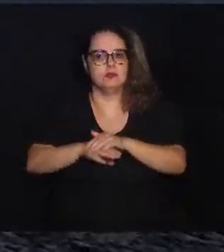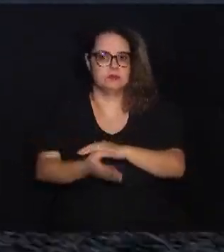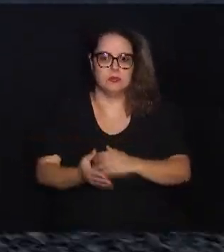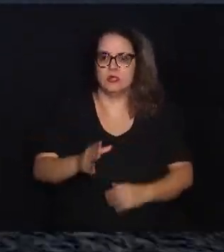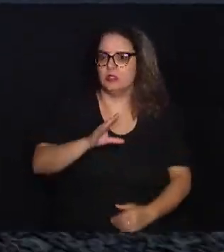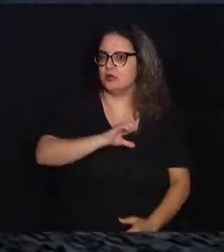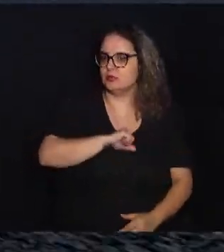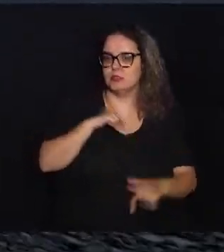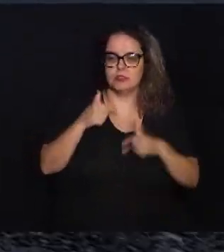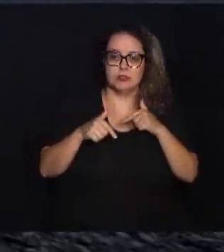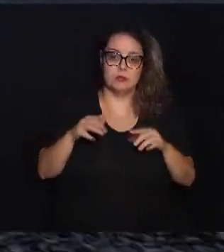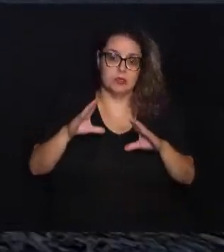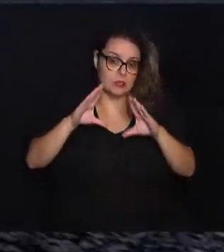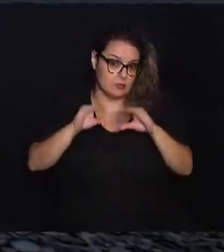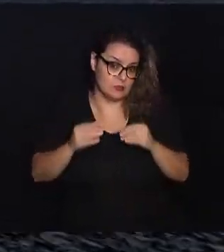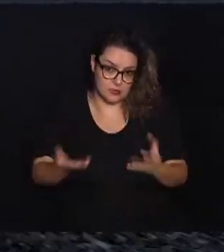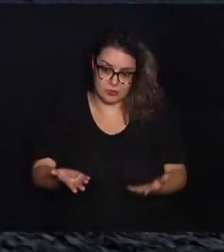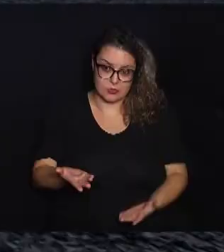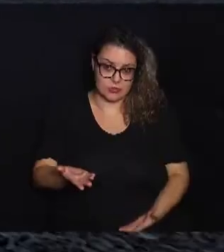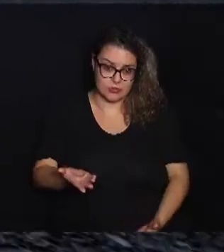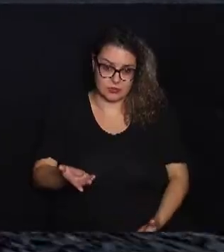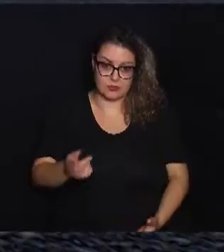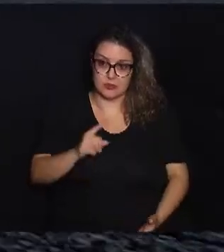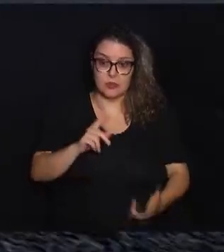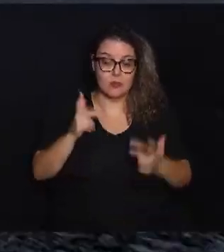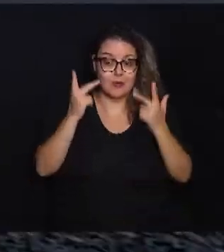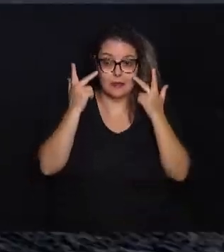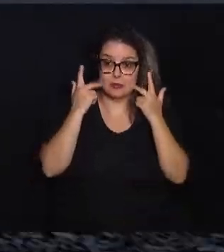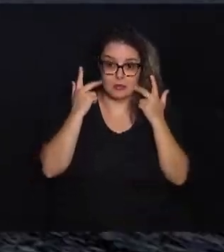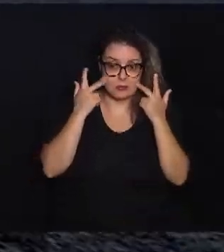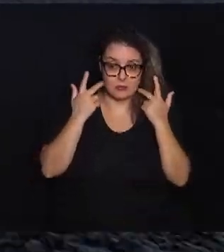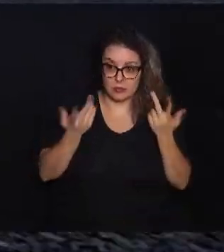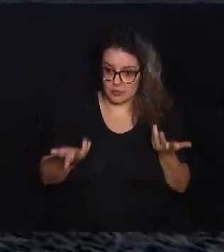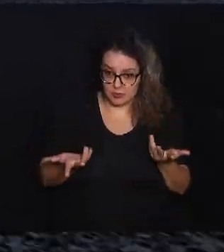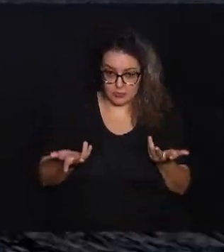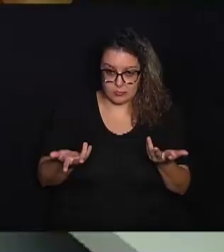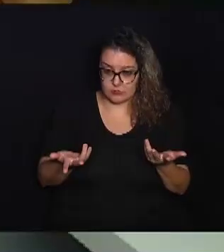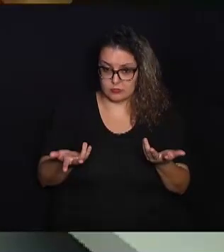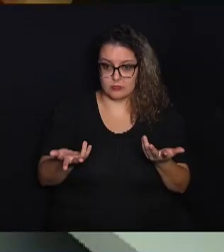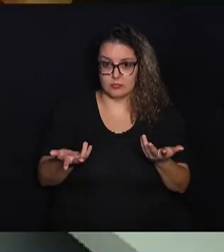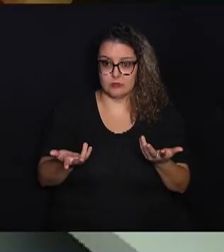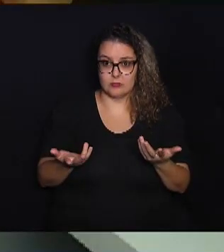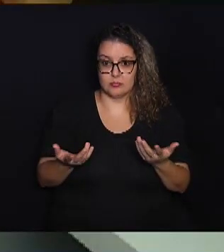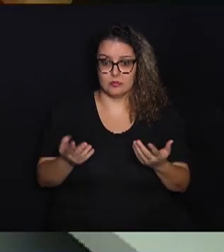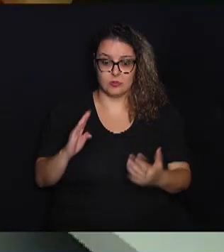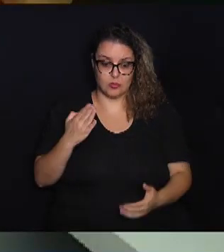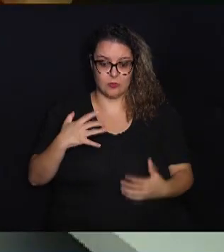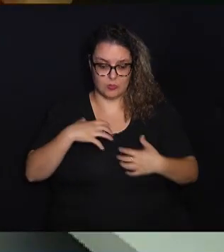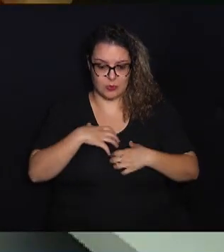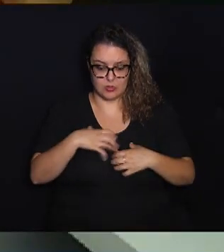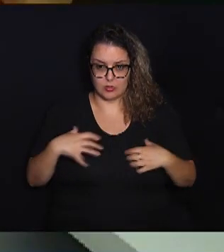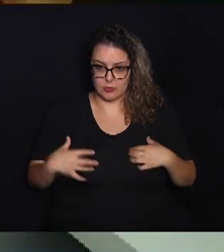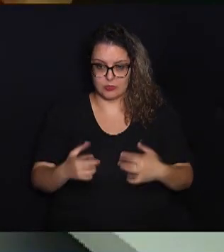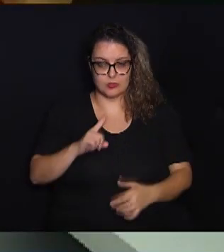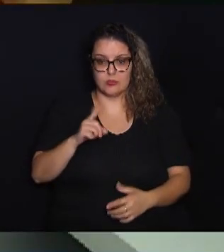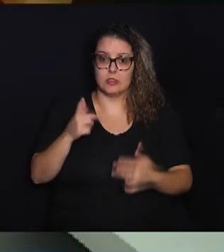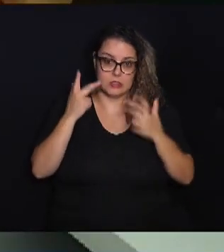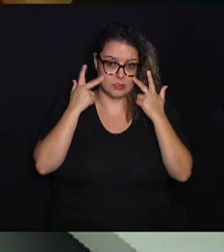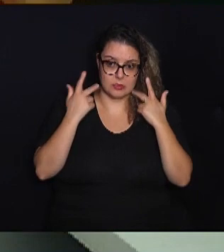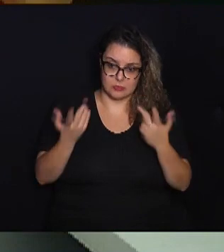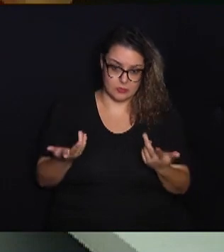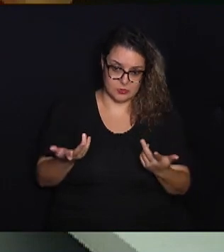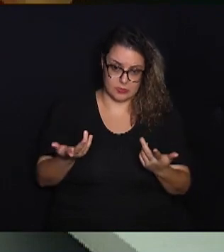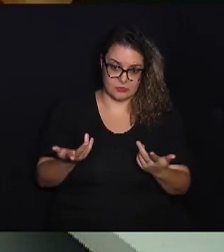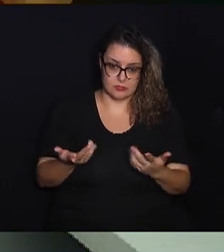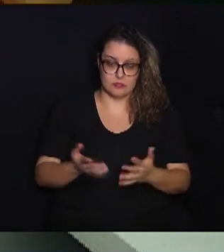de trabalhar à noite, não é natural, né? No sentido biológico, não é natural. E com isso